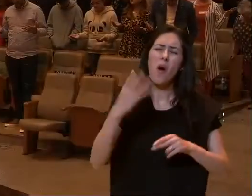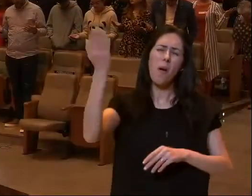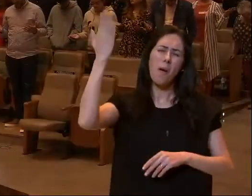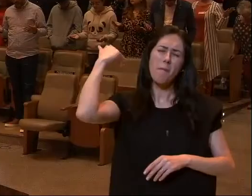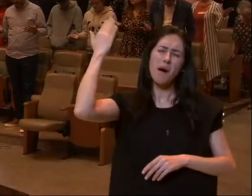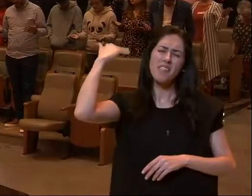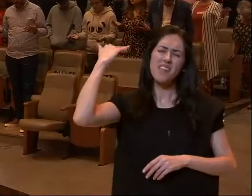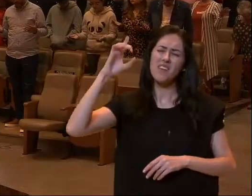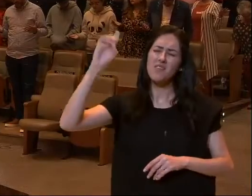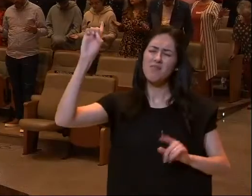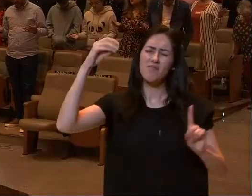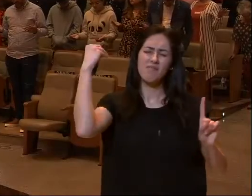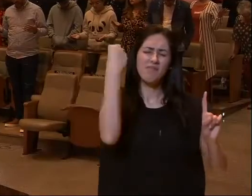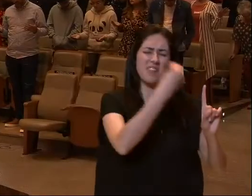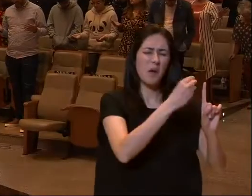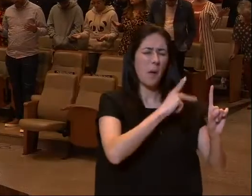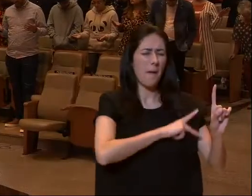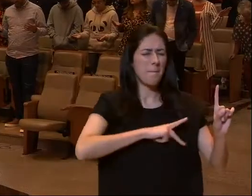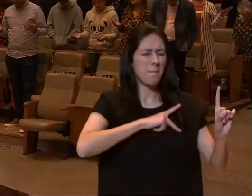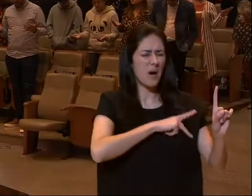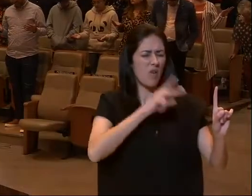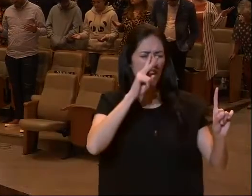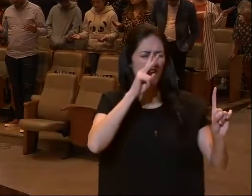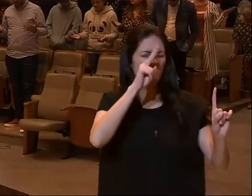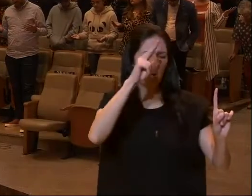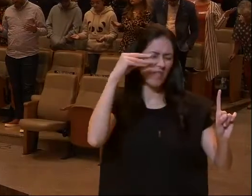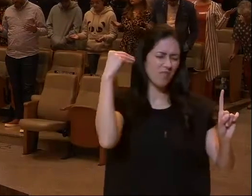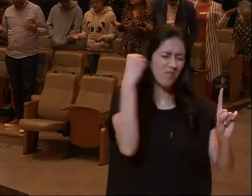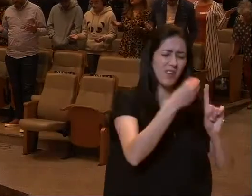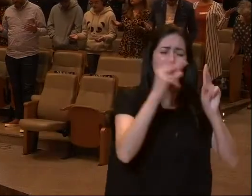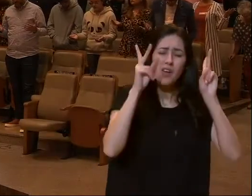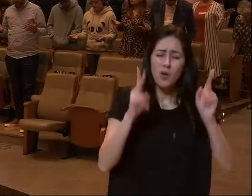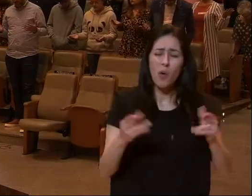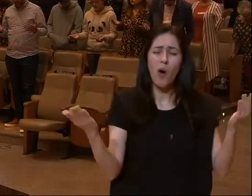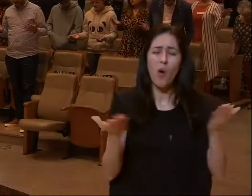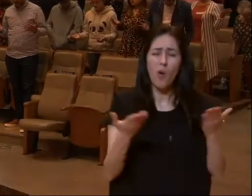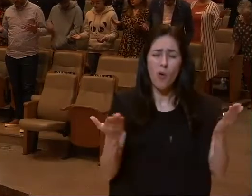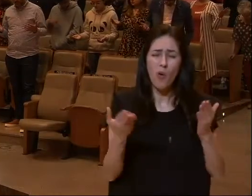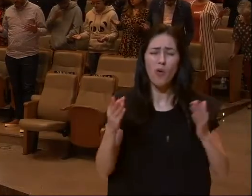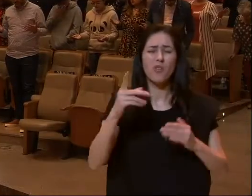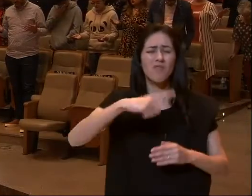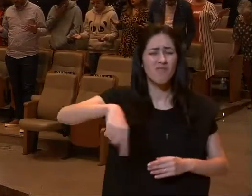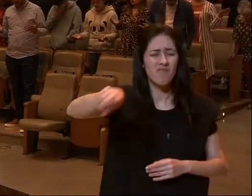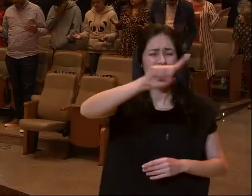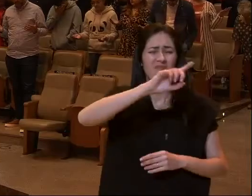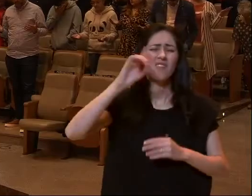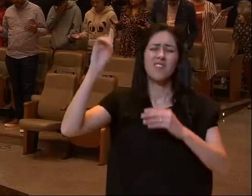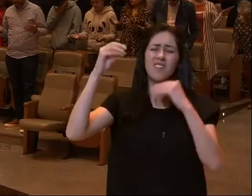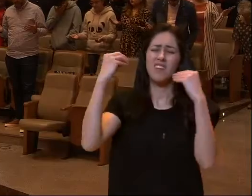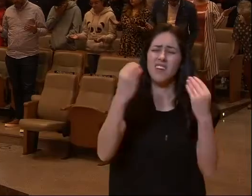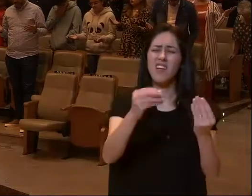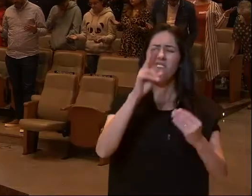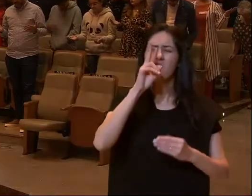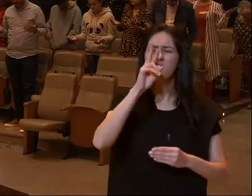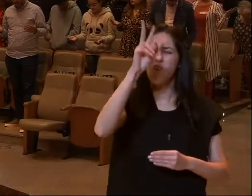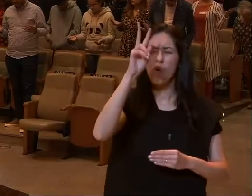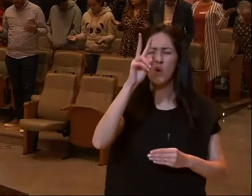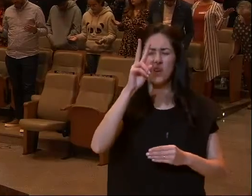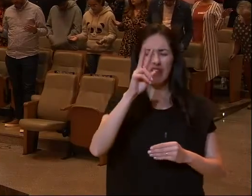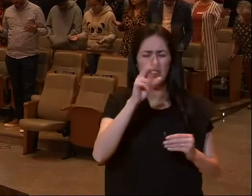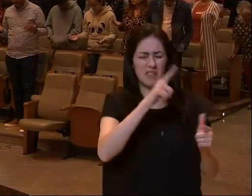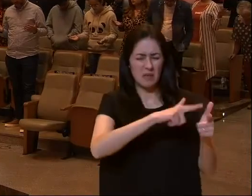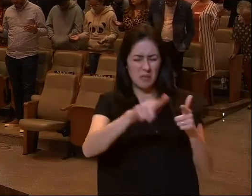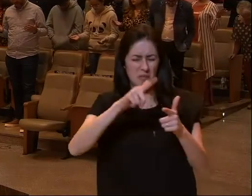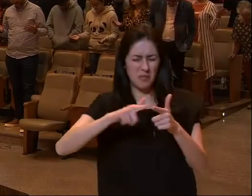na cadeia, que hoje os meus irmãos sejam fortalecidos no Senhor, que eles possam passar pelas águas,